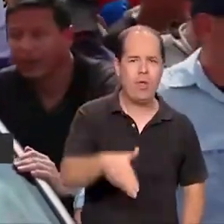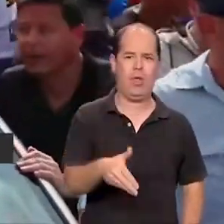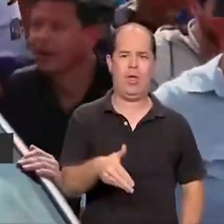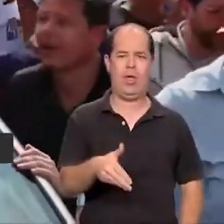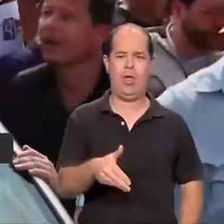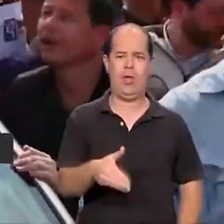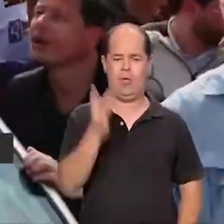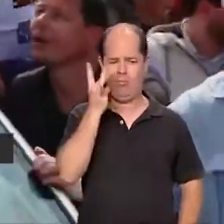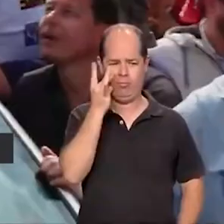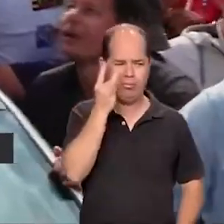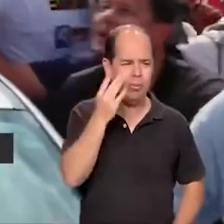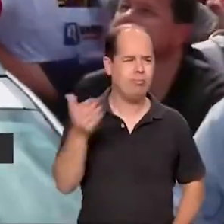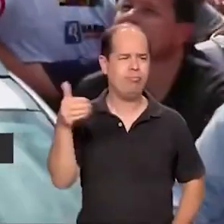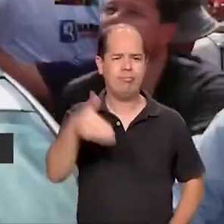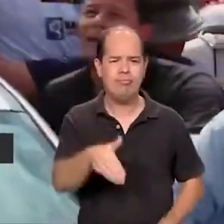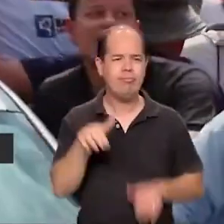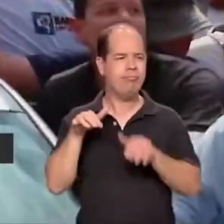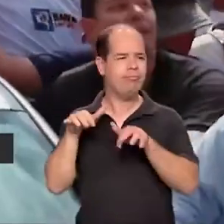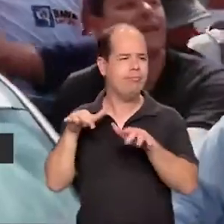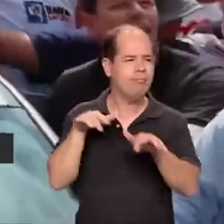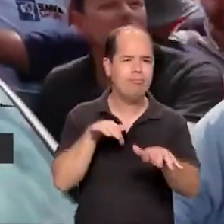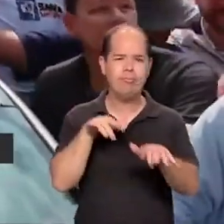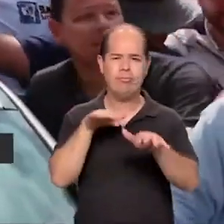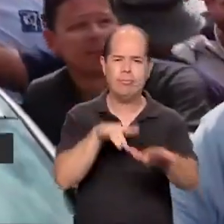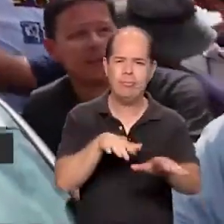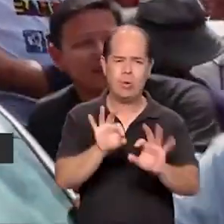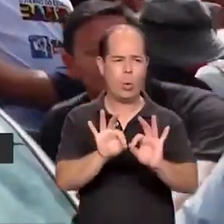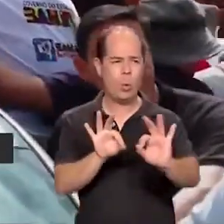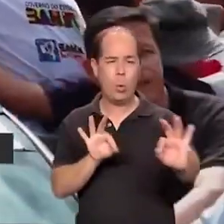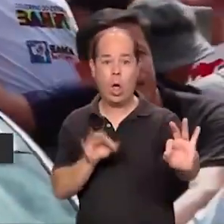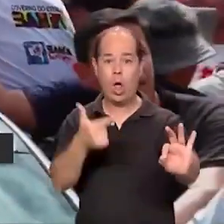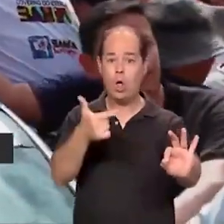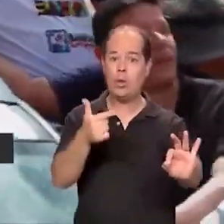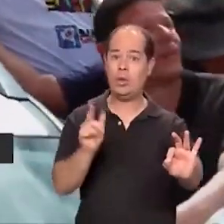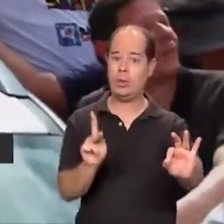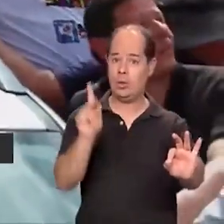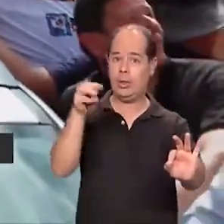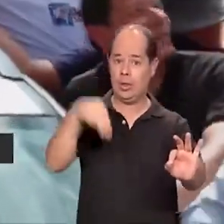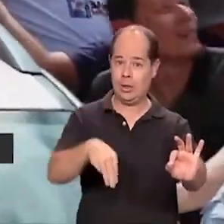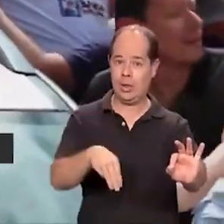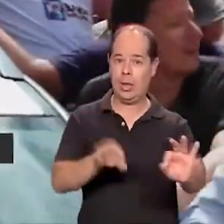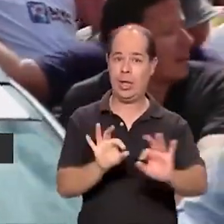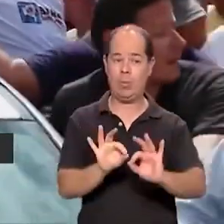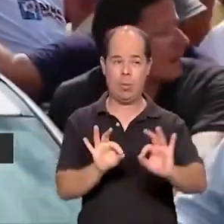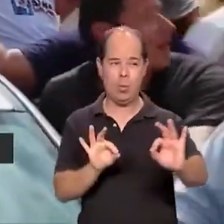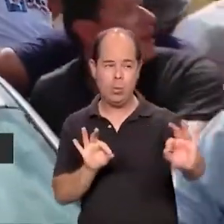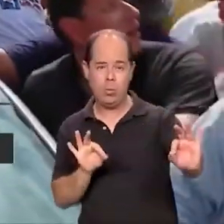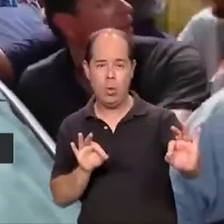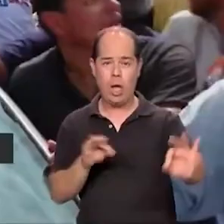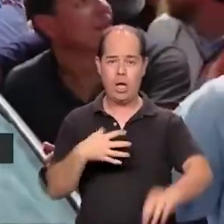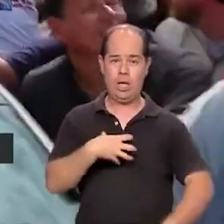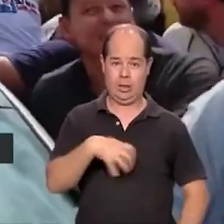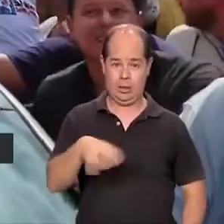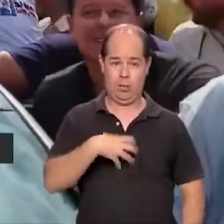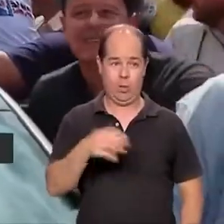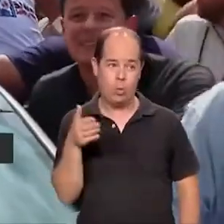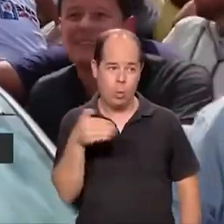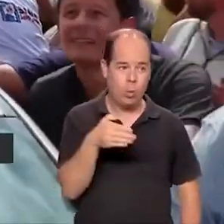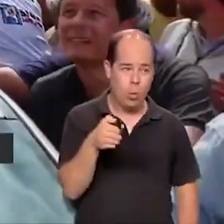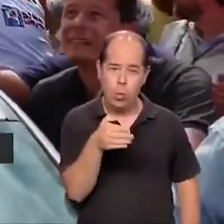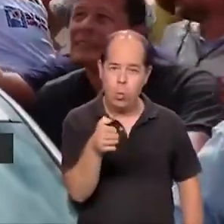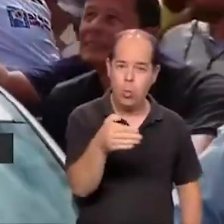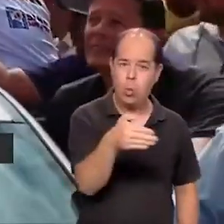participa do cortejo de 2 quilômetros ao longo de Salvador